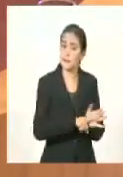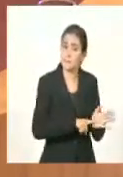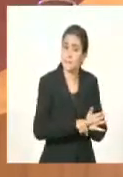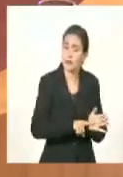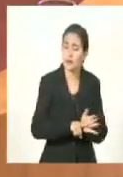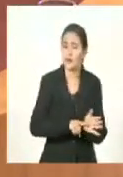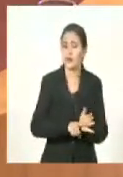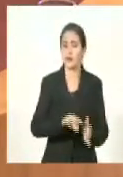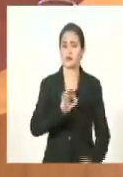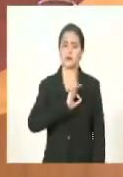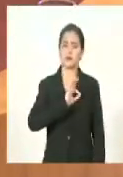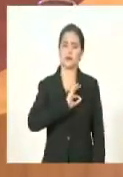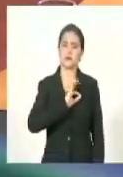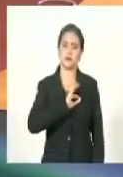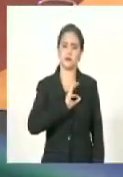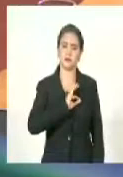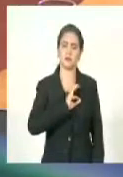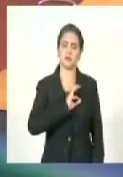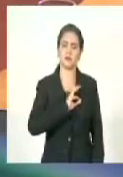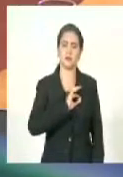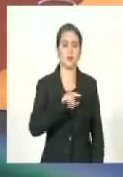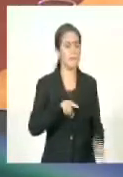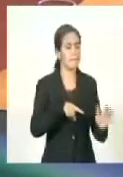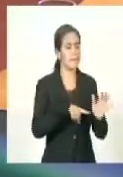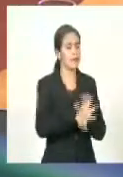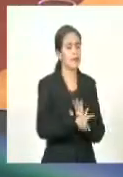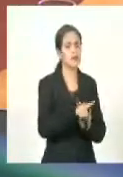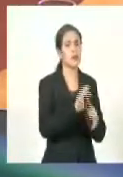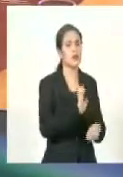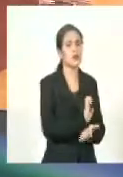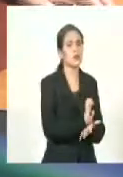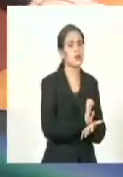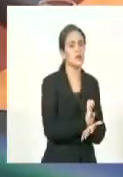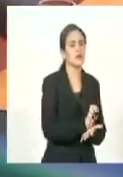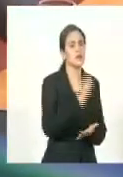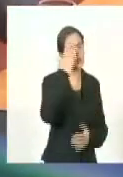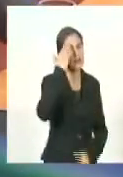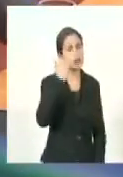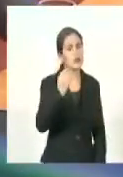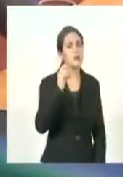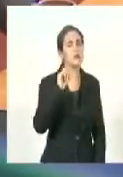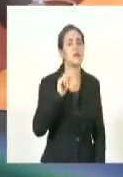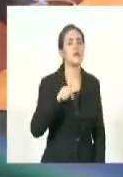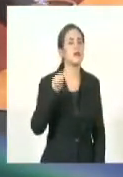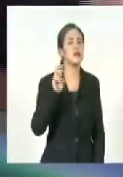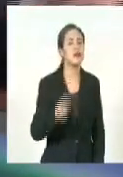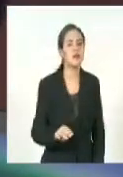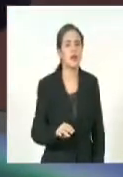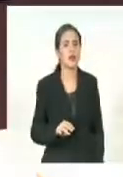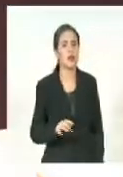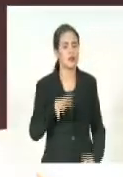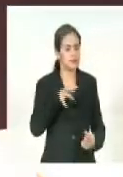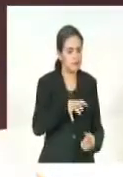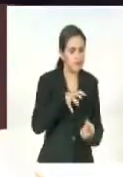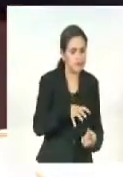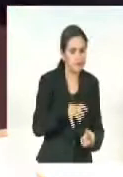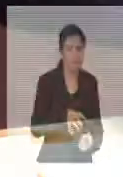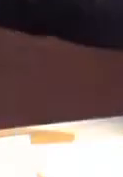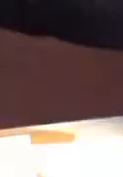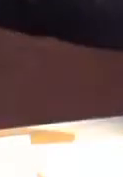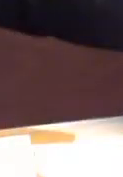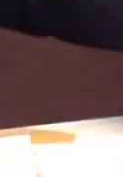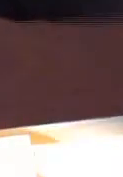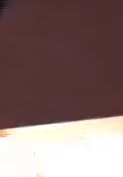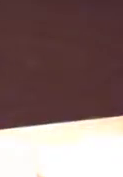questionar os empresários para saber quem são as pessoas que estão achacando. Perfeito, é isso que eu quero me referir. Mas o senhor já disse que existe